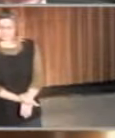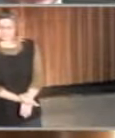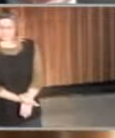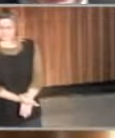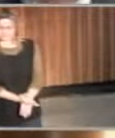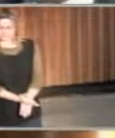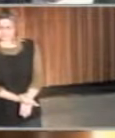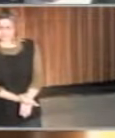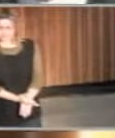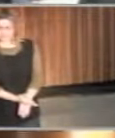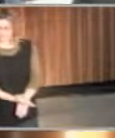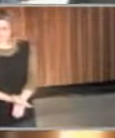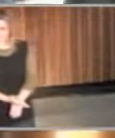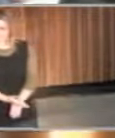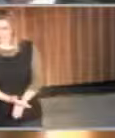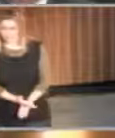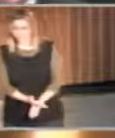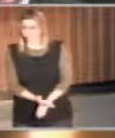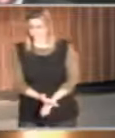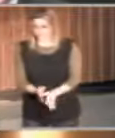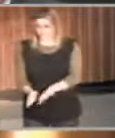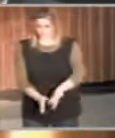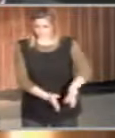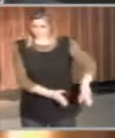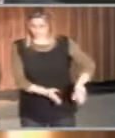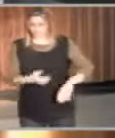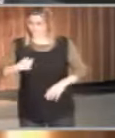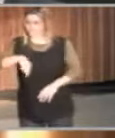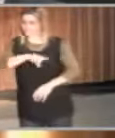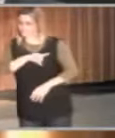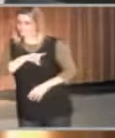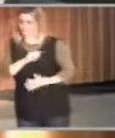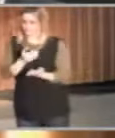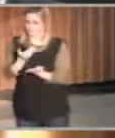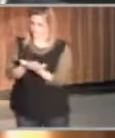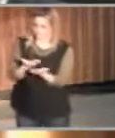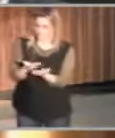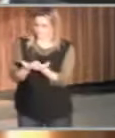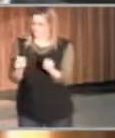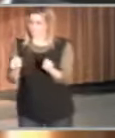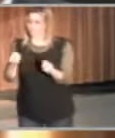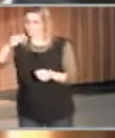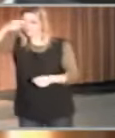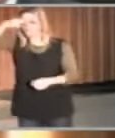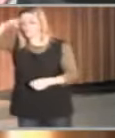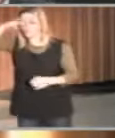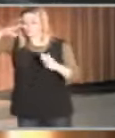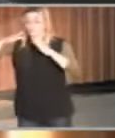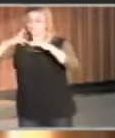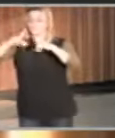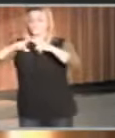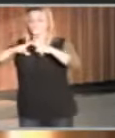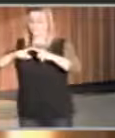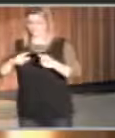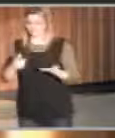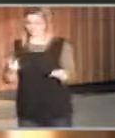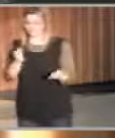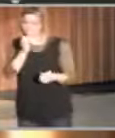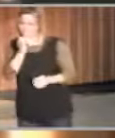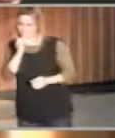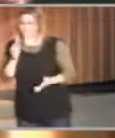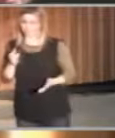É interessante que quando a gente estuda um pouquinho da história da igreja, a gente vai descobrir que essa